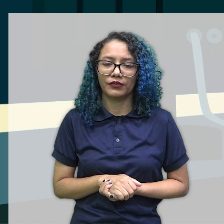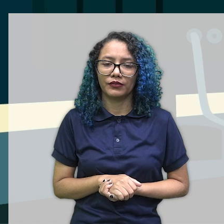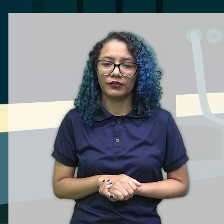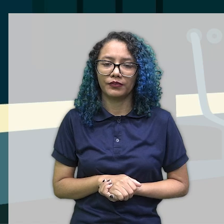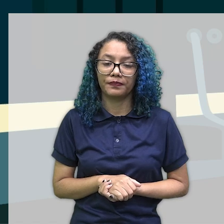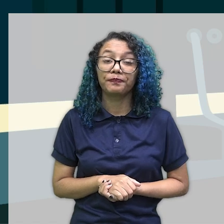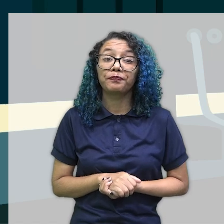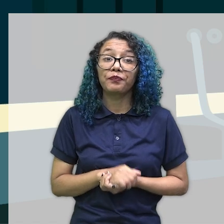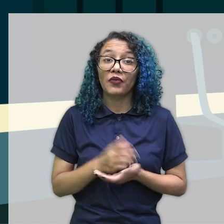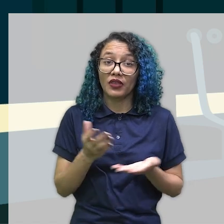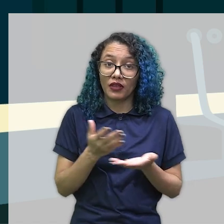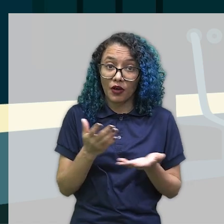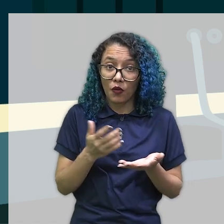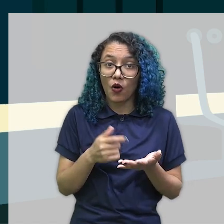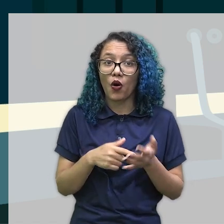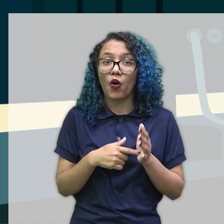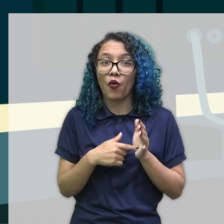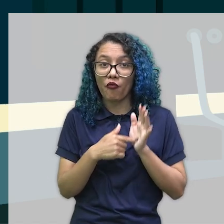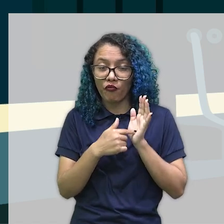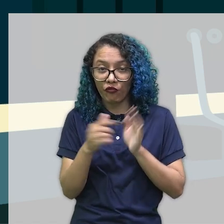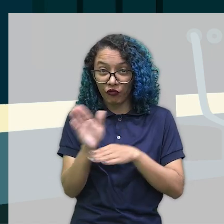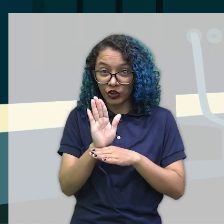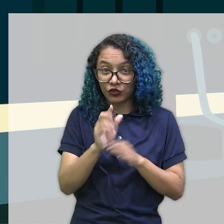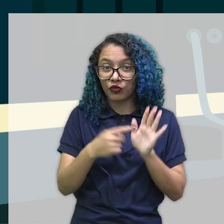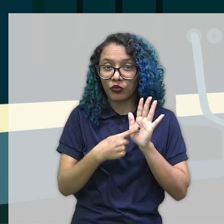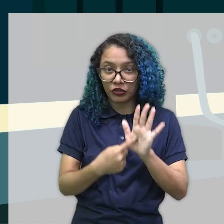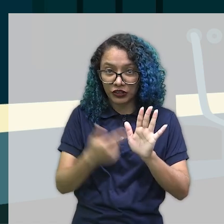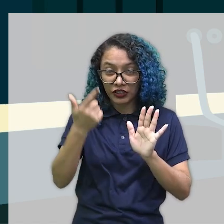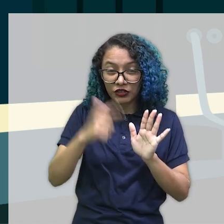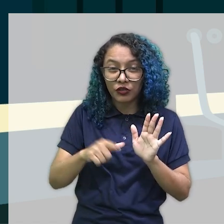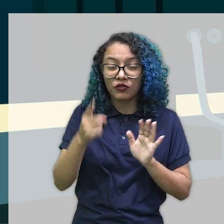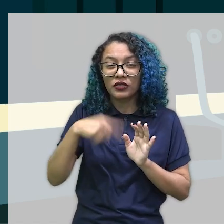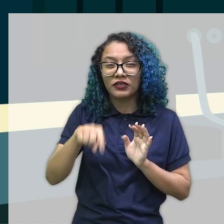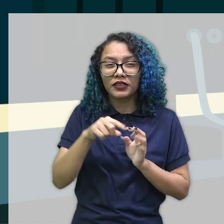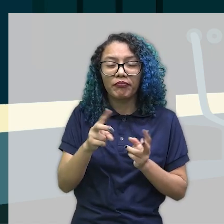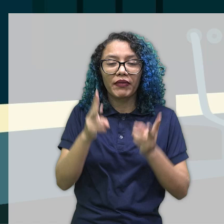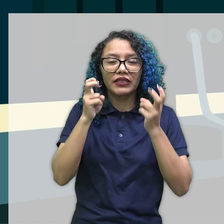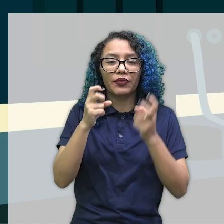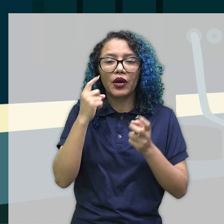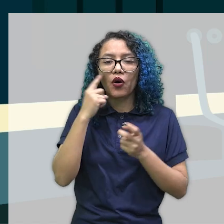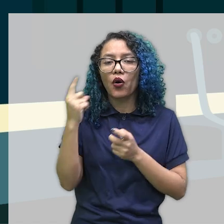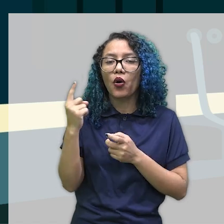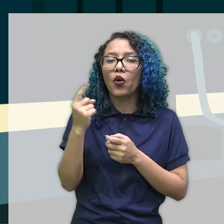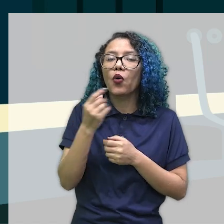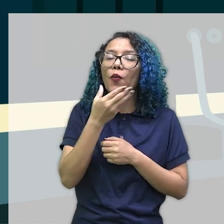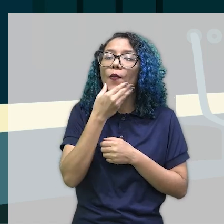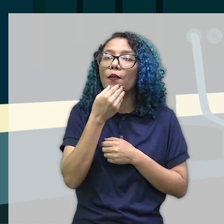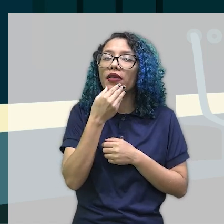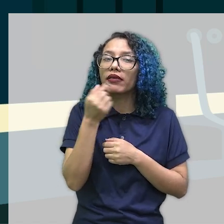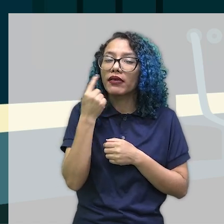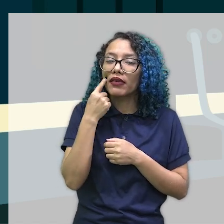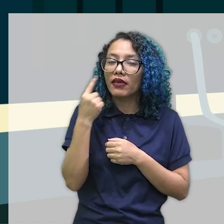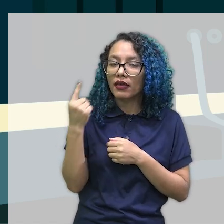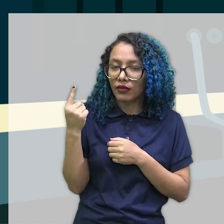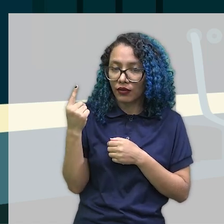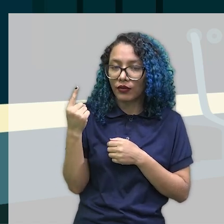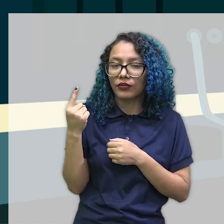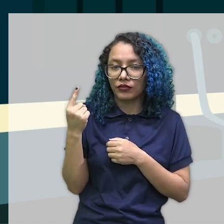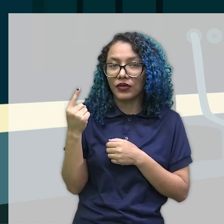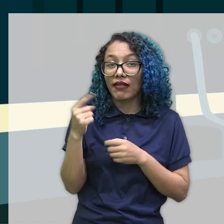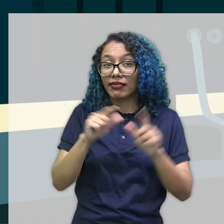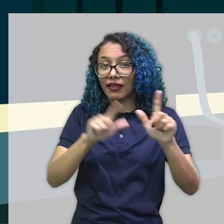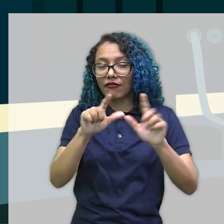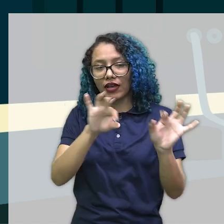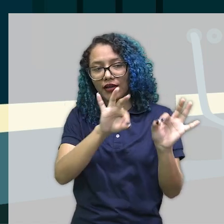Então, nós vamos rever aí o vídeo, vocês prestaram atenção que o Solomon está aí, né,